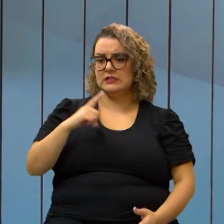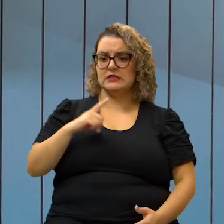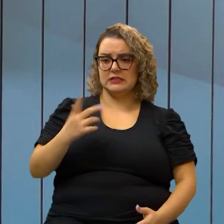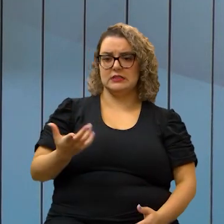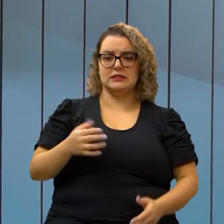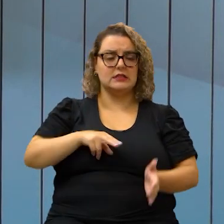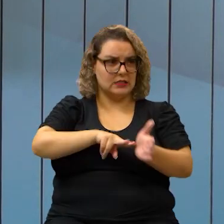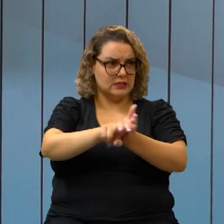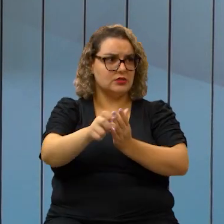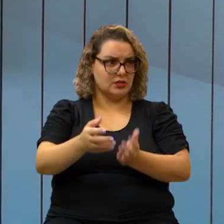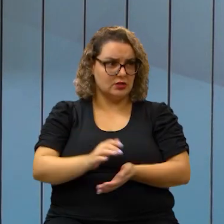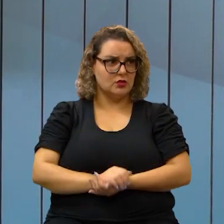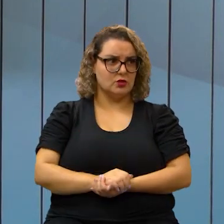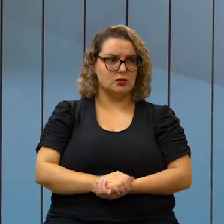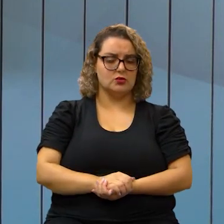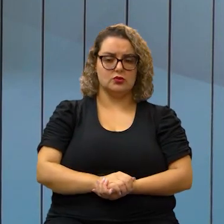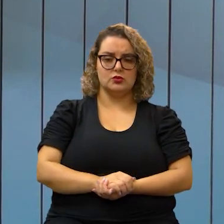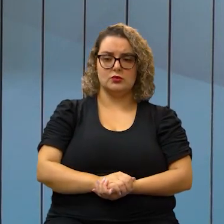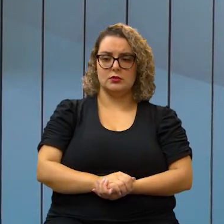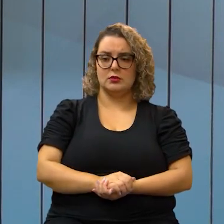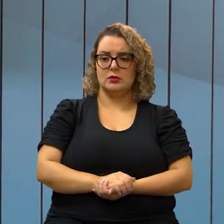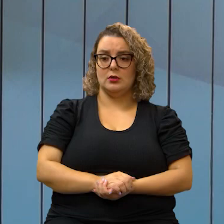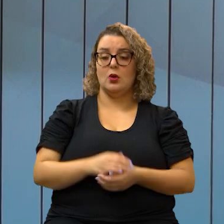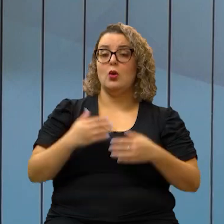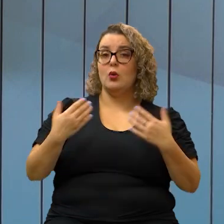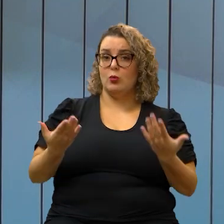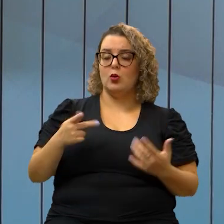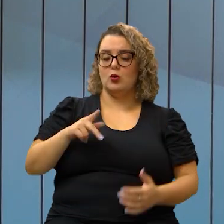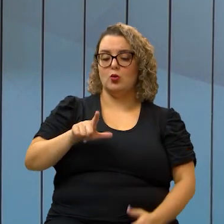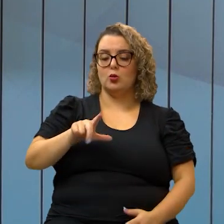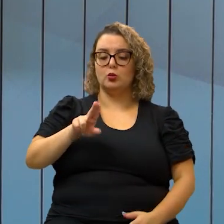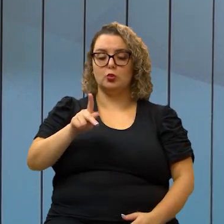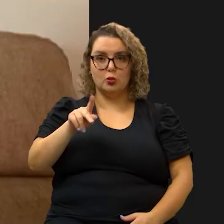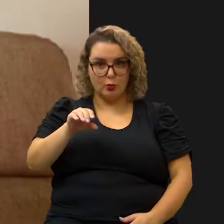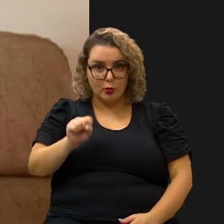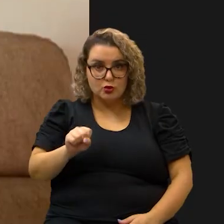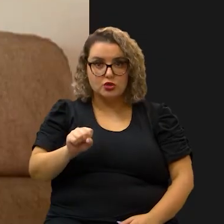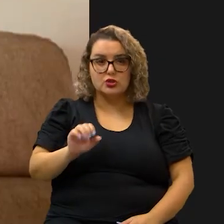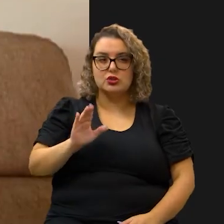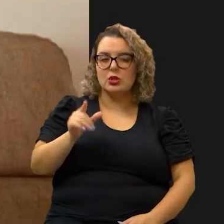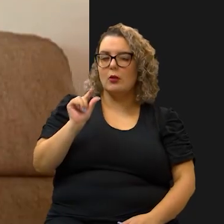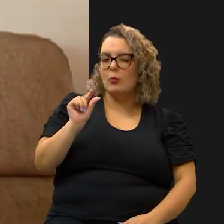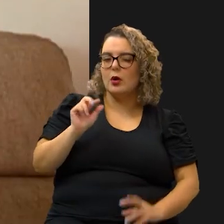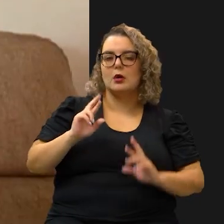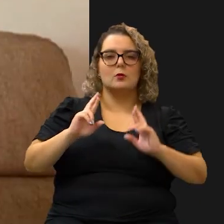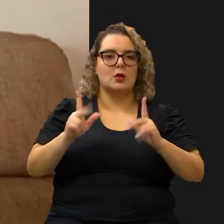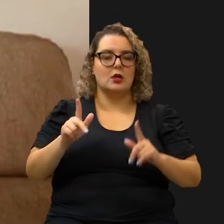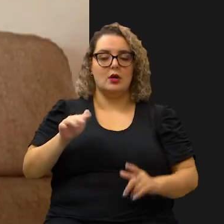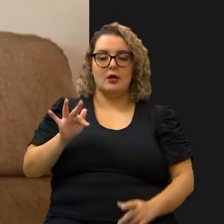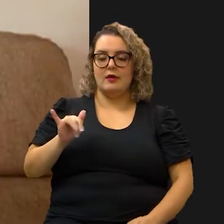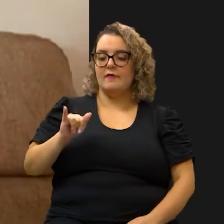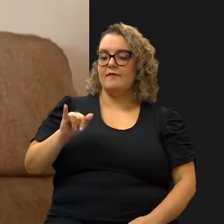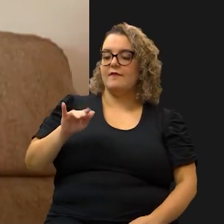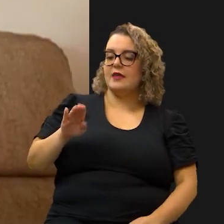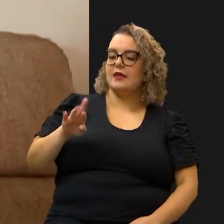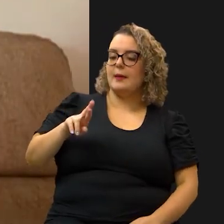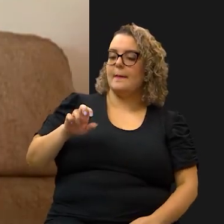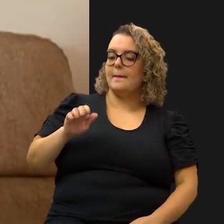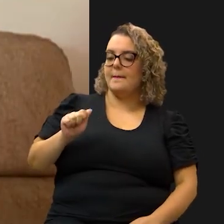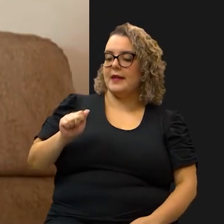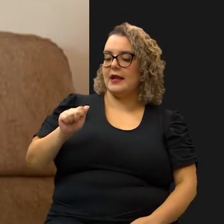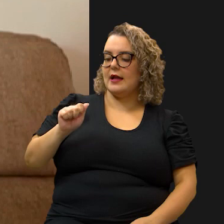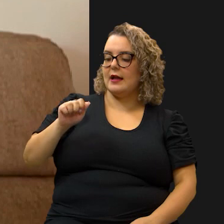bastante gente, né, tem esse diagnóstico. Bom, o lúpus já é um pouquinho diferente